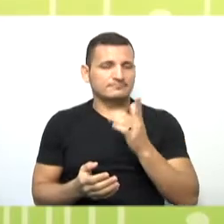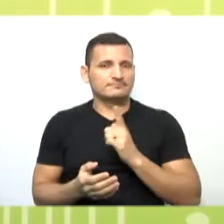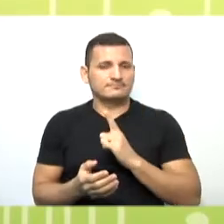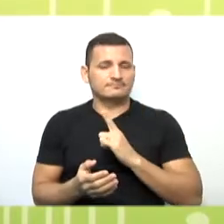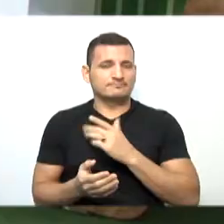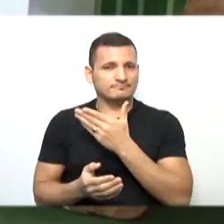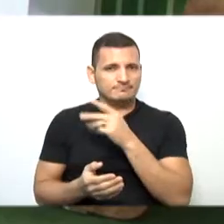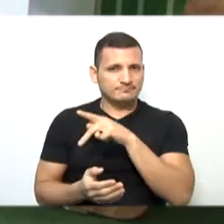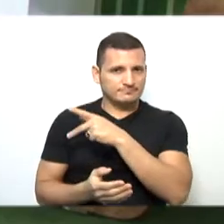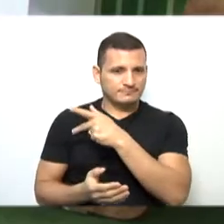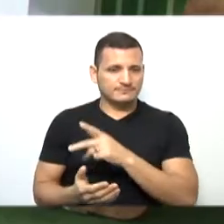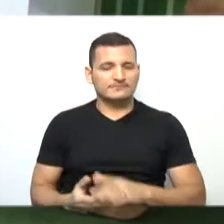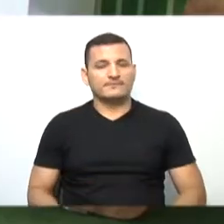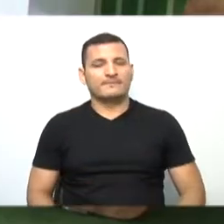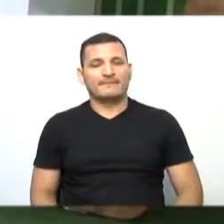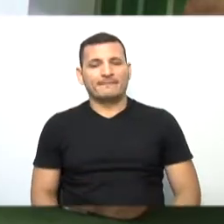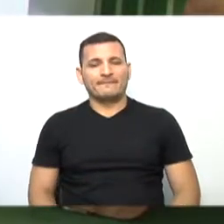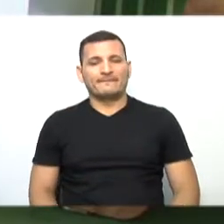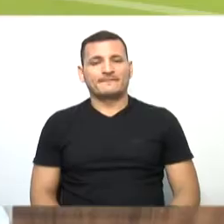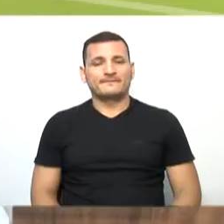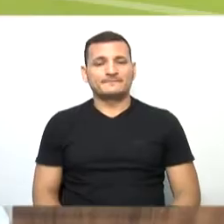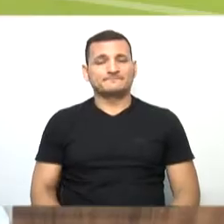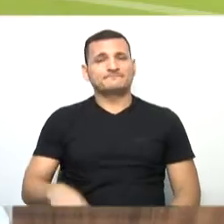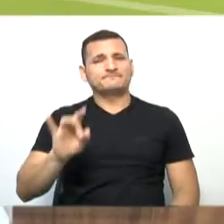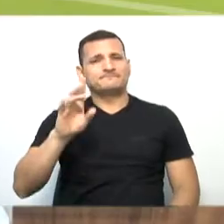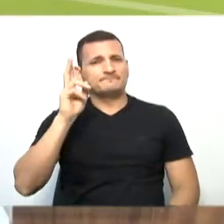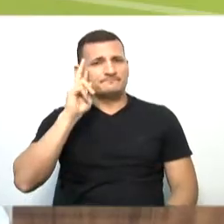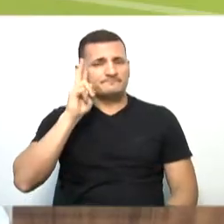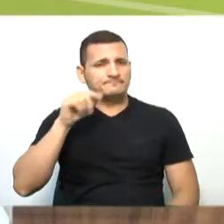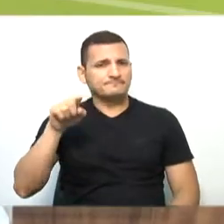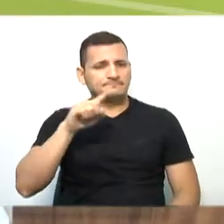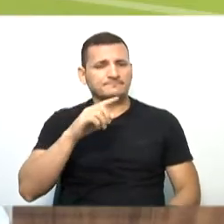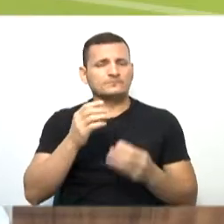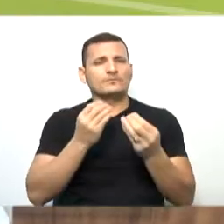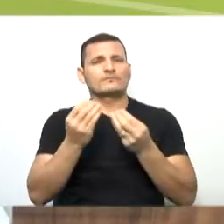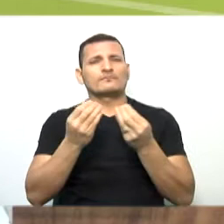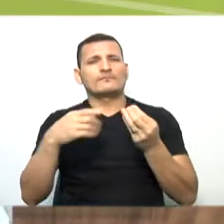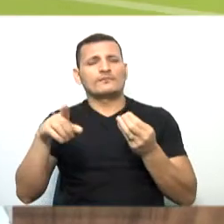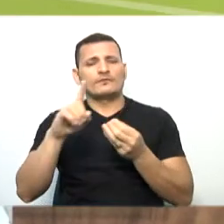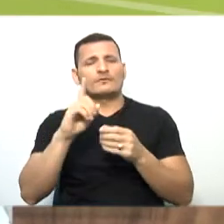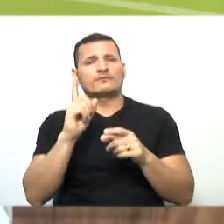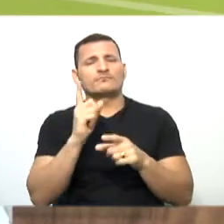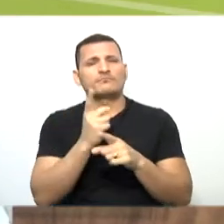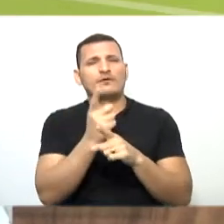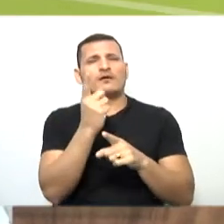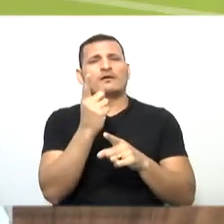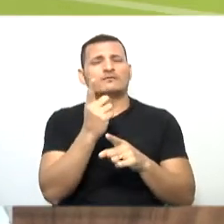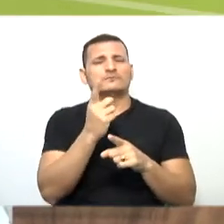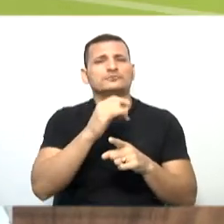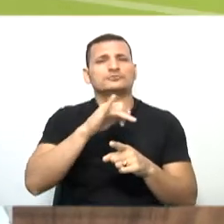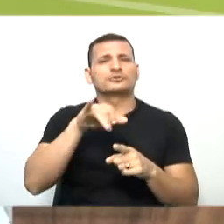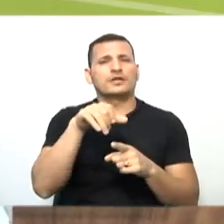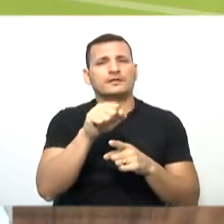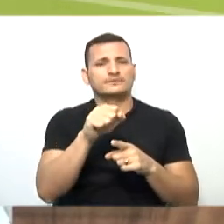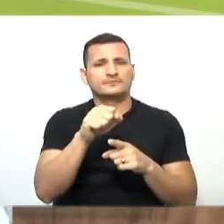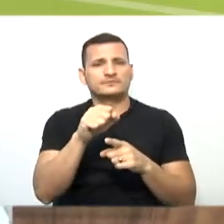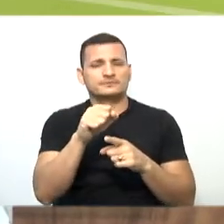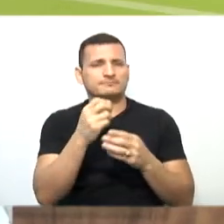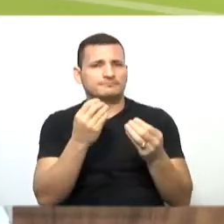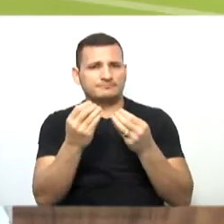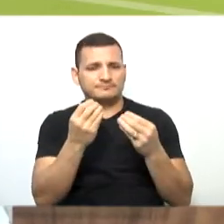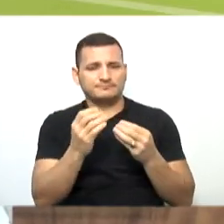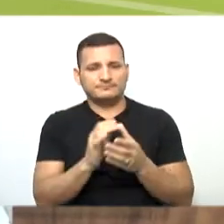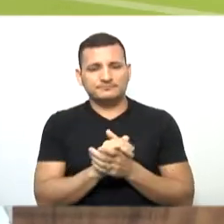né, professor? Exatamente. Eu queria refrisar aqui, assim, como é que vocês vão conseguir identificar o JavaScript em qualquer página que vocês vão ver na vida de